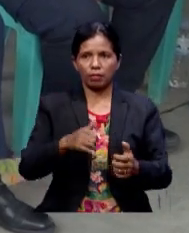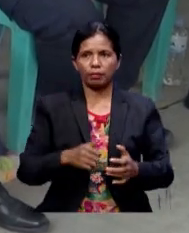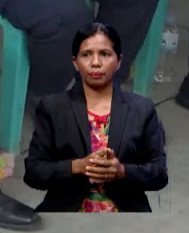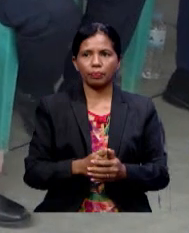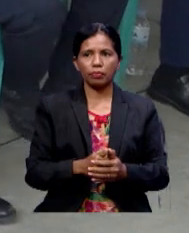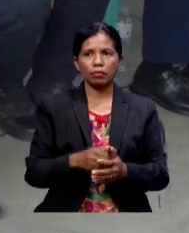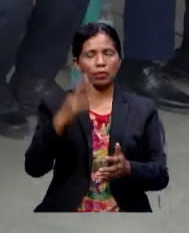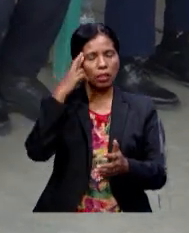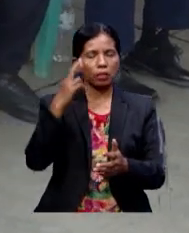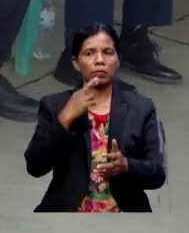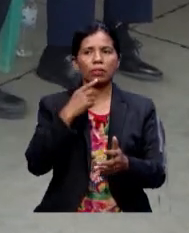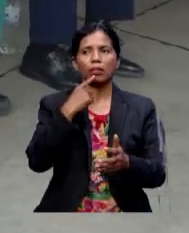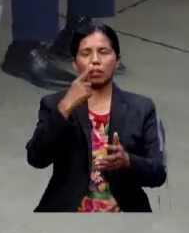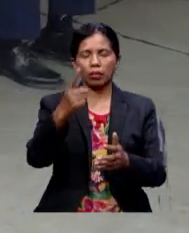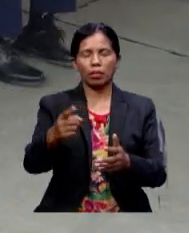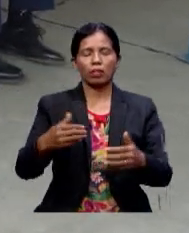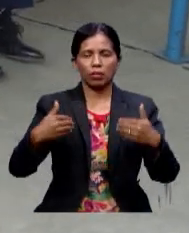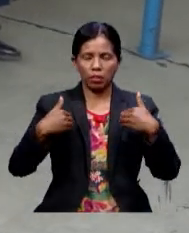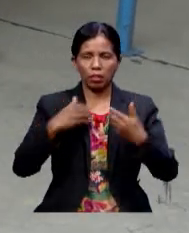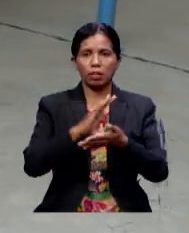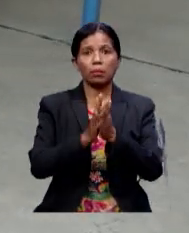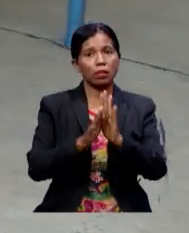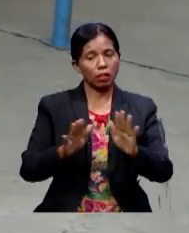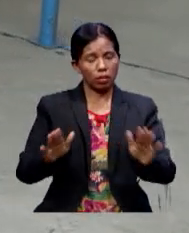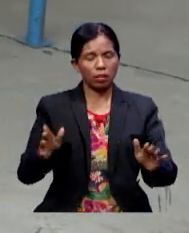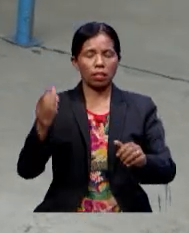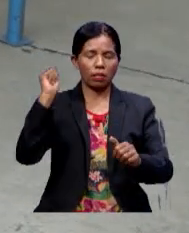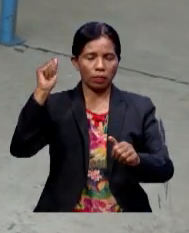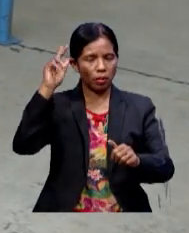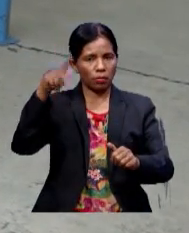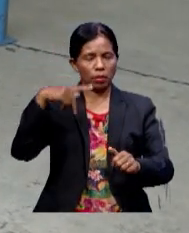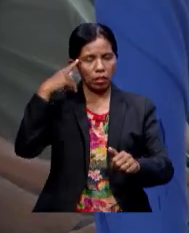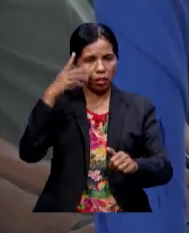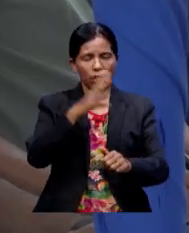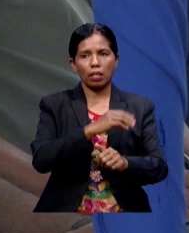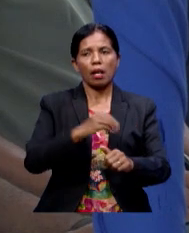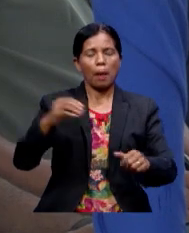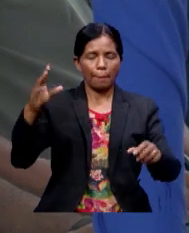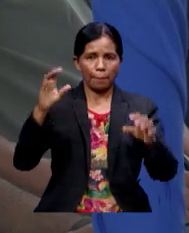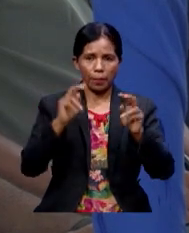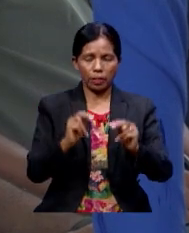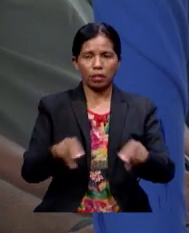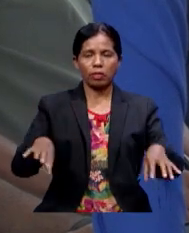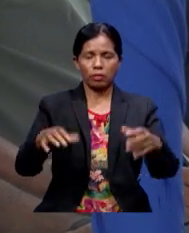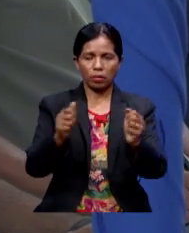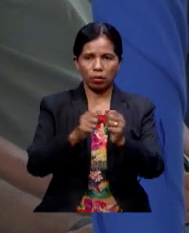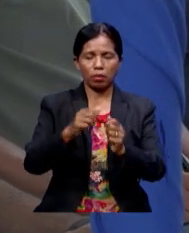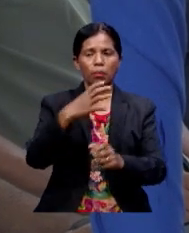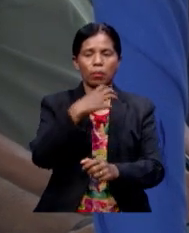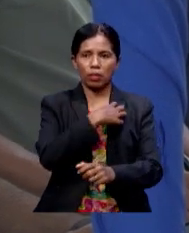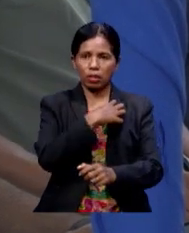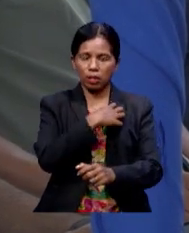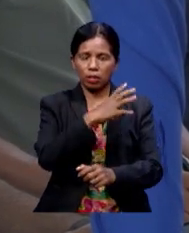José Ramos Horta explica, atu garante estabilidade e a campanha partido político, precisa serviço a mutuk entre parte hotu liu polícia tem que assumir knar